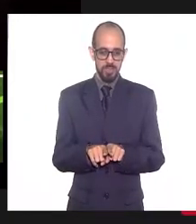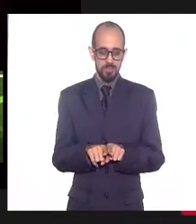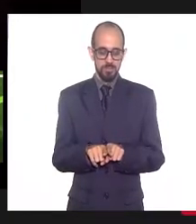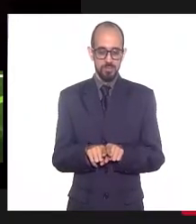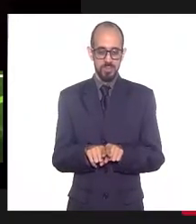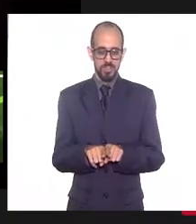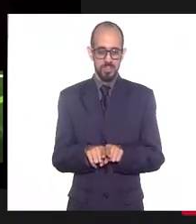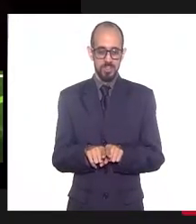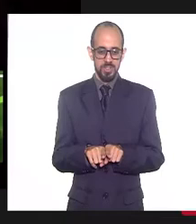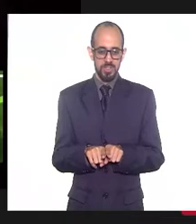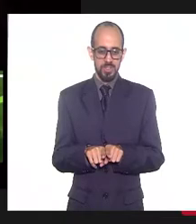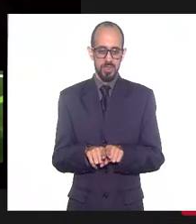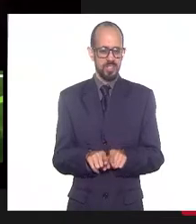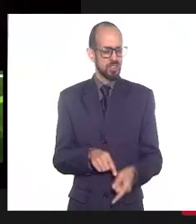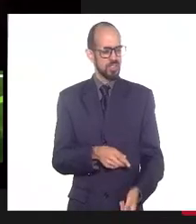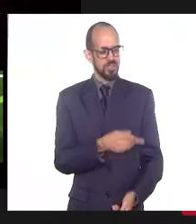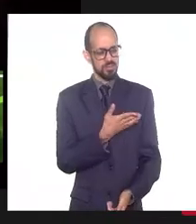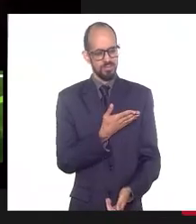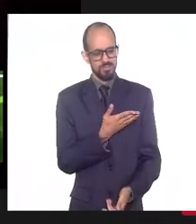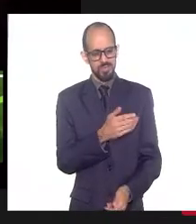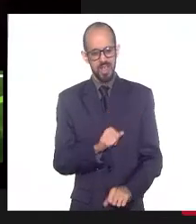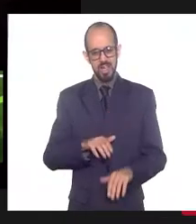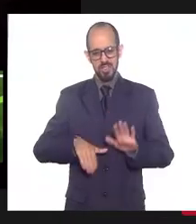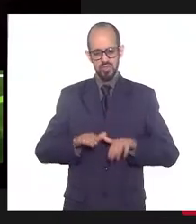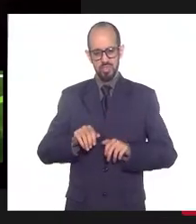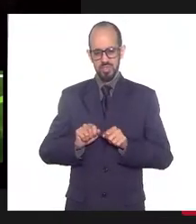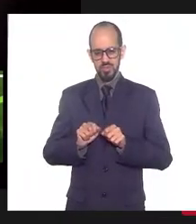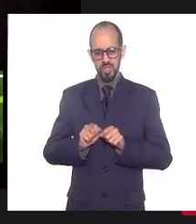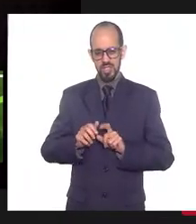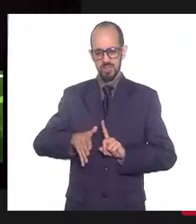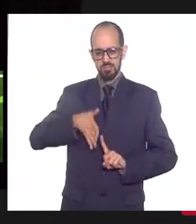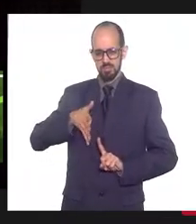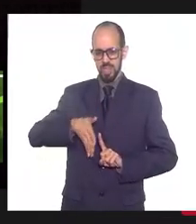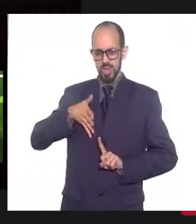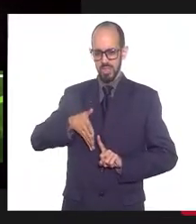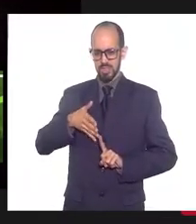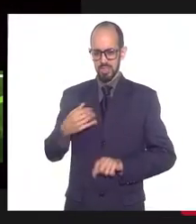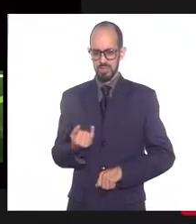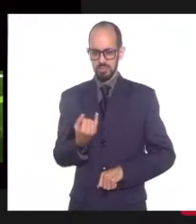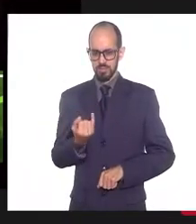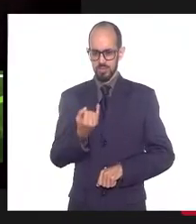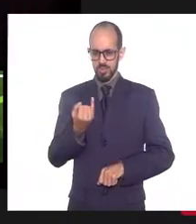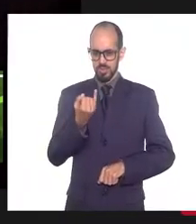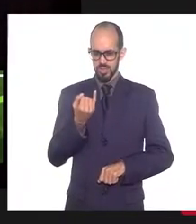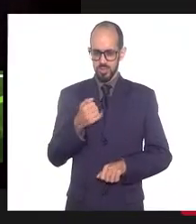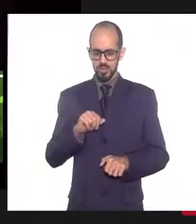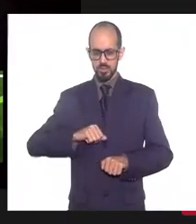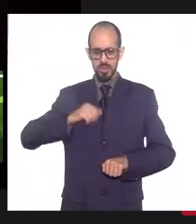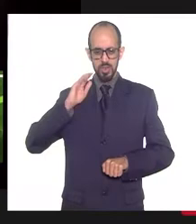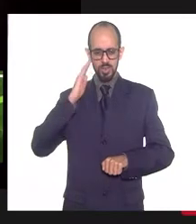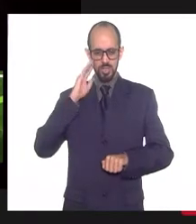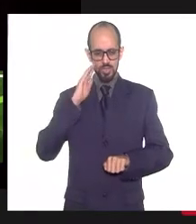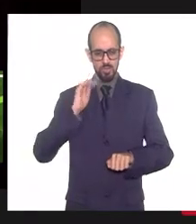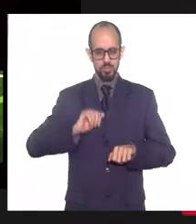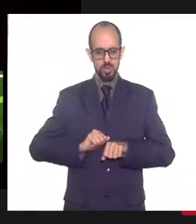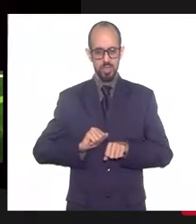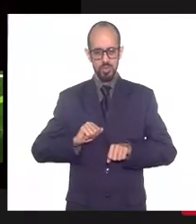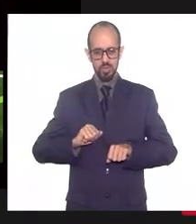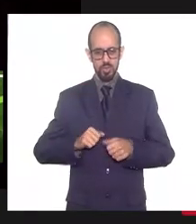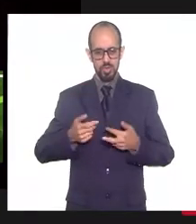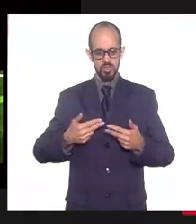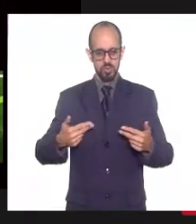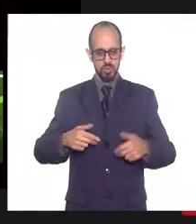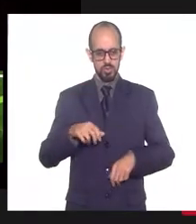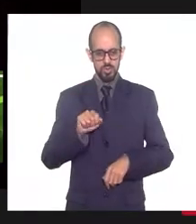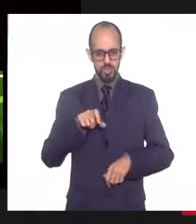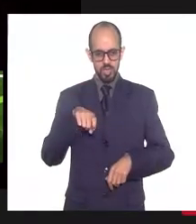manifestado e ministrado palestras muito importantes para a compreensão das coisas de axé. Eu